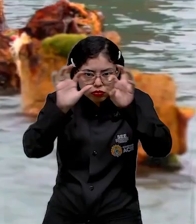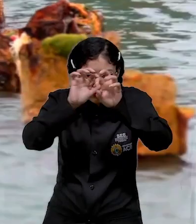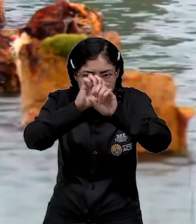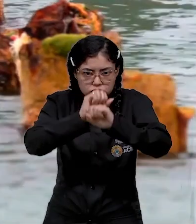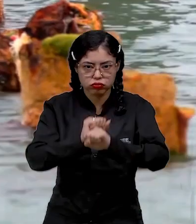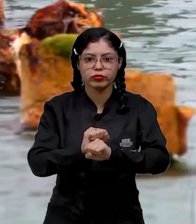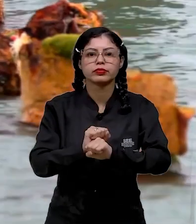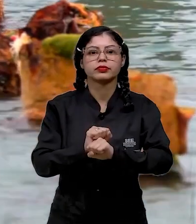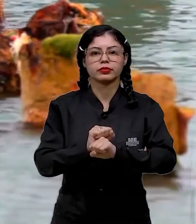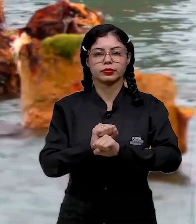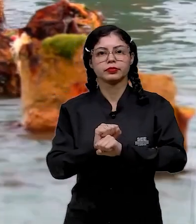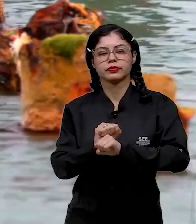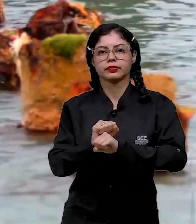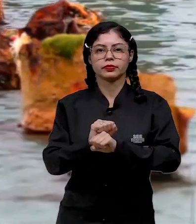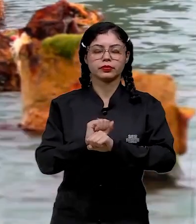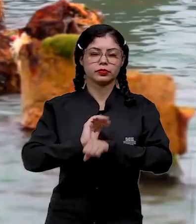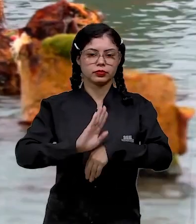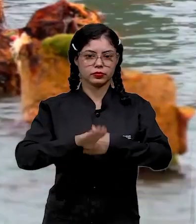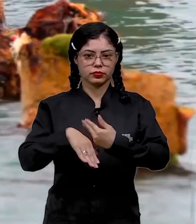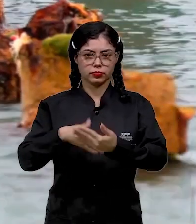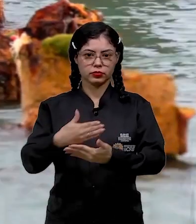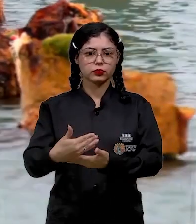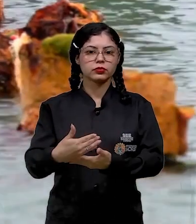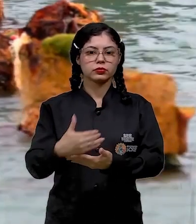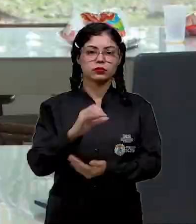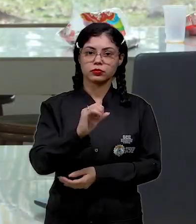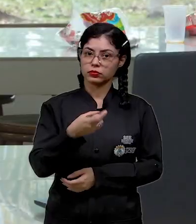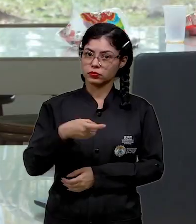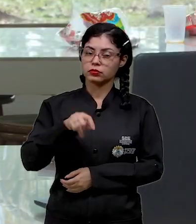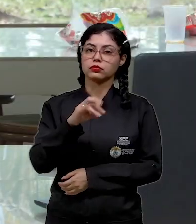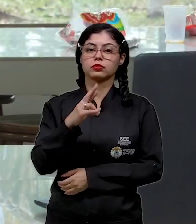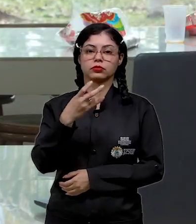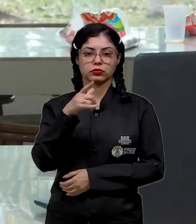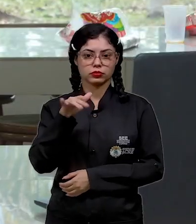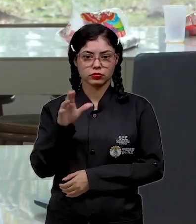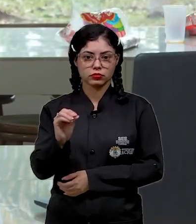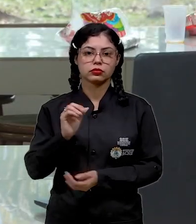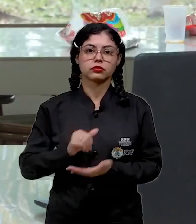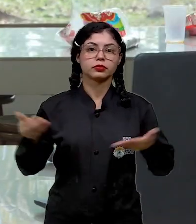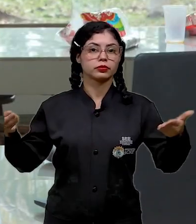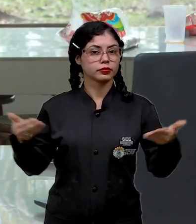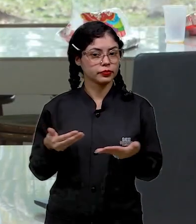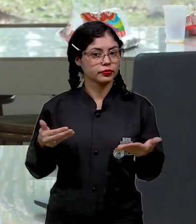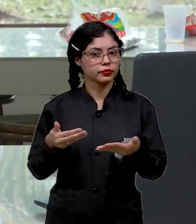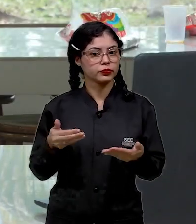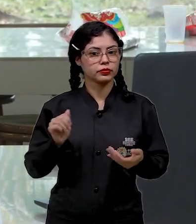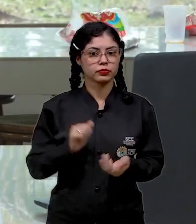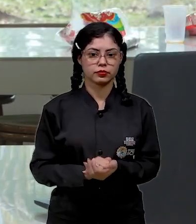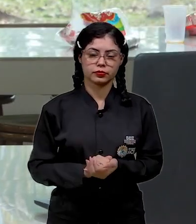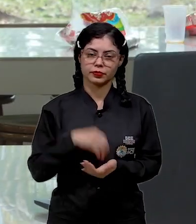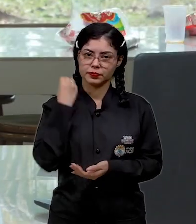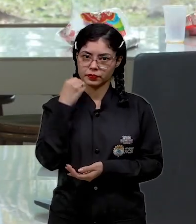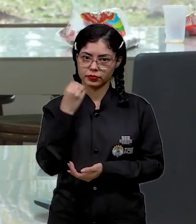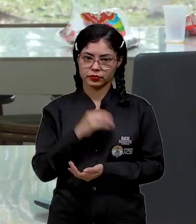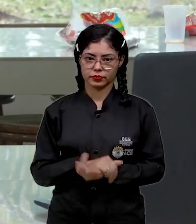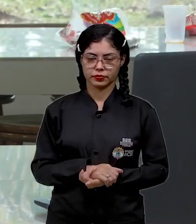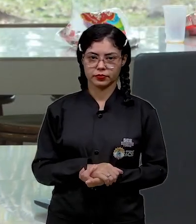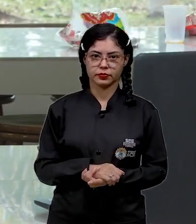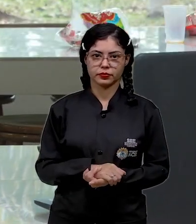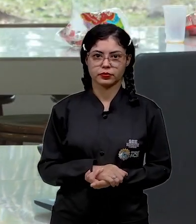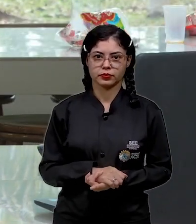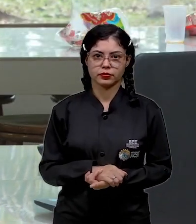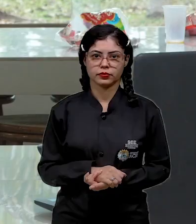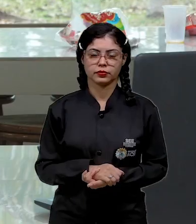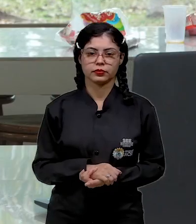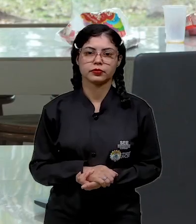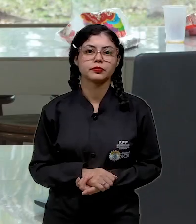isso também é um processo de oxidação. Então, vamos agora para o nosso experimento. E